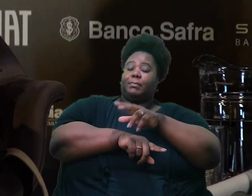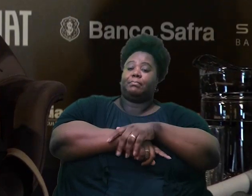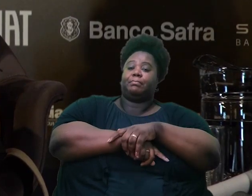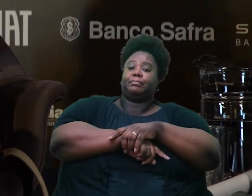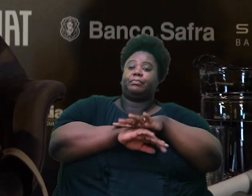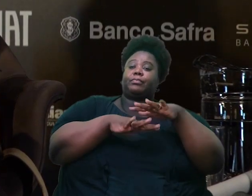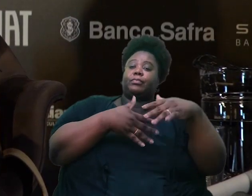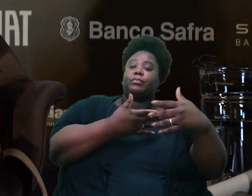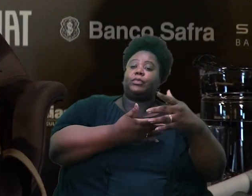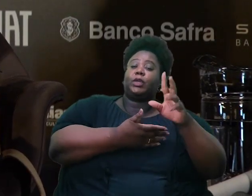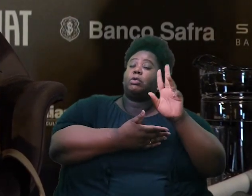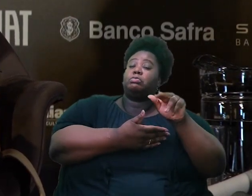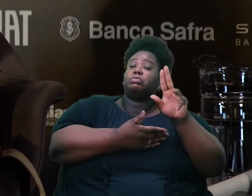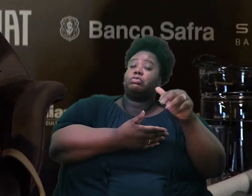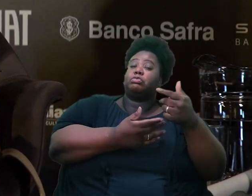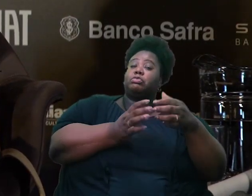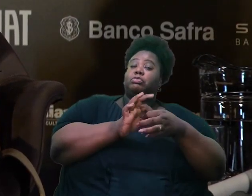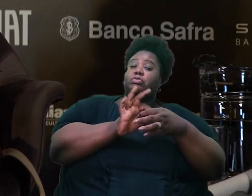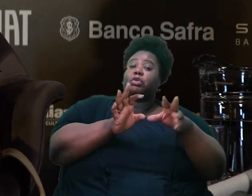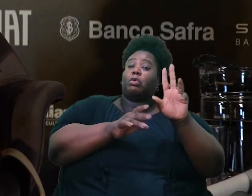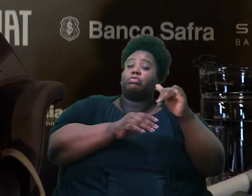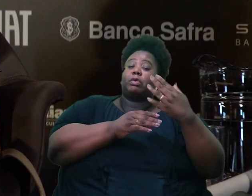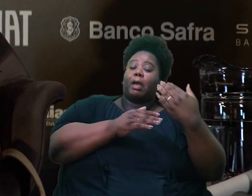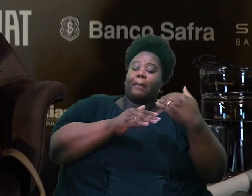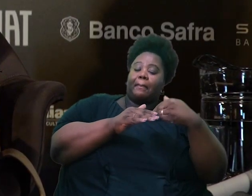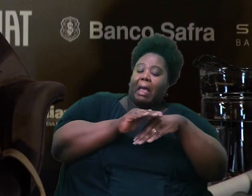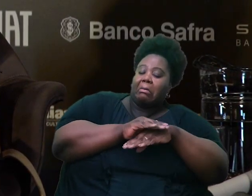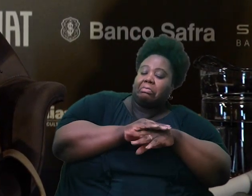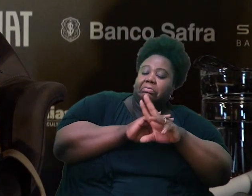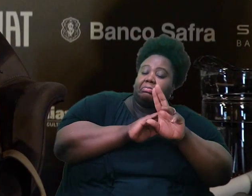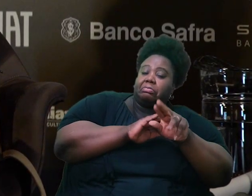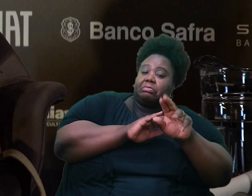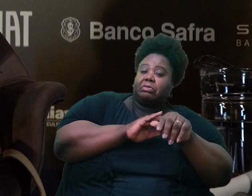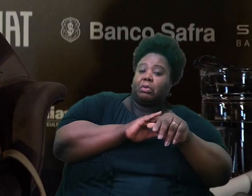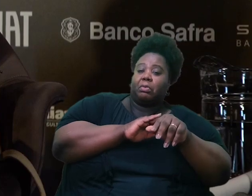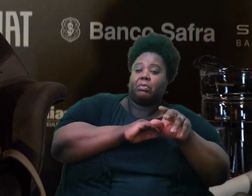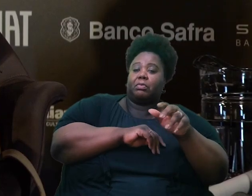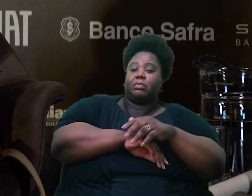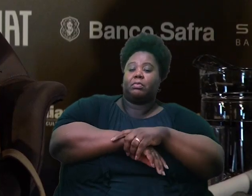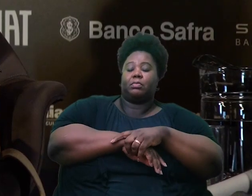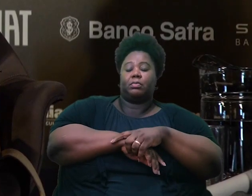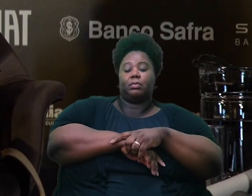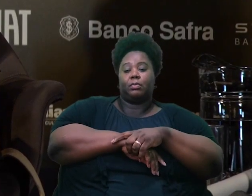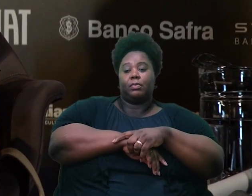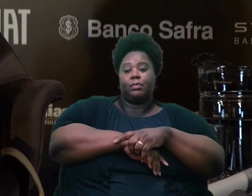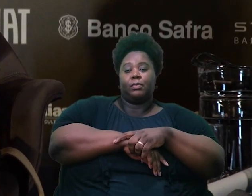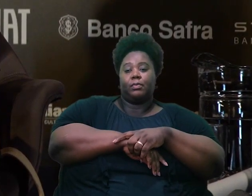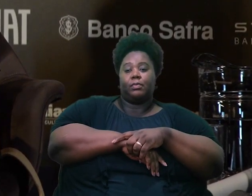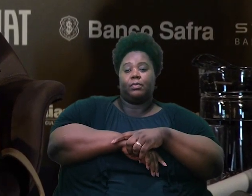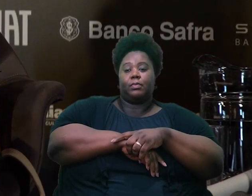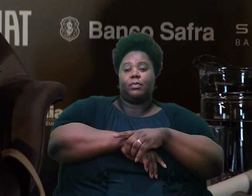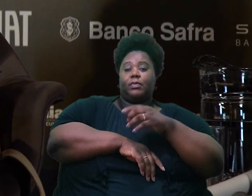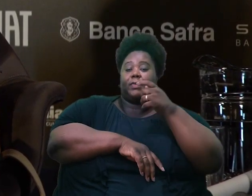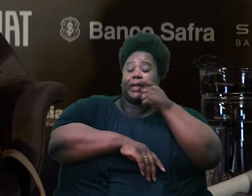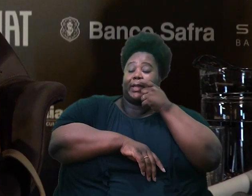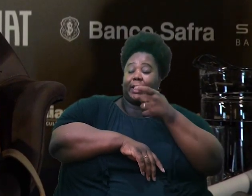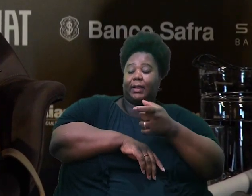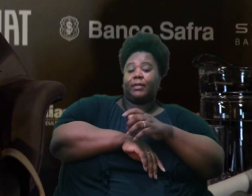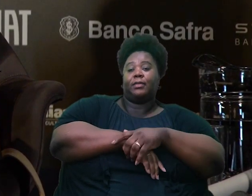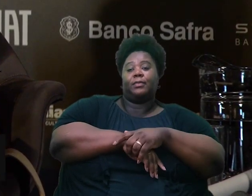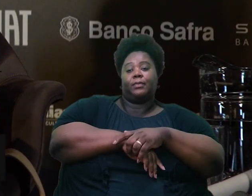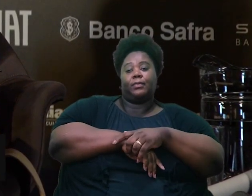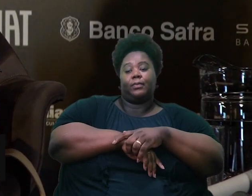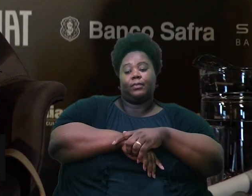Nunca se deixou, nunca foi subalterna. Aliás, há poucos tempos, né? E isso é muito interessante.